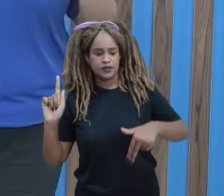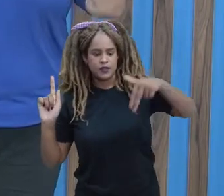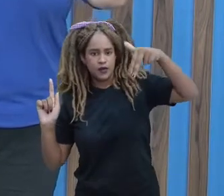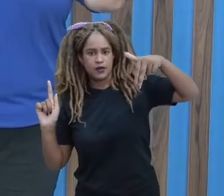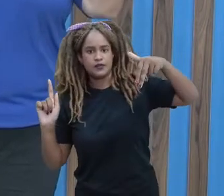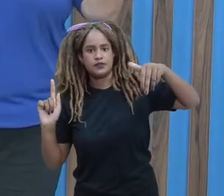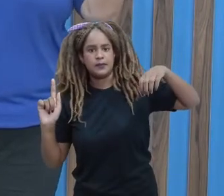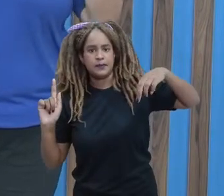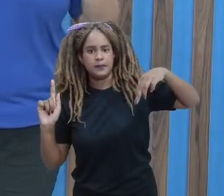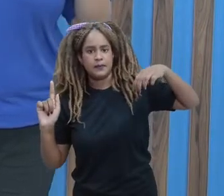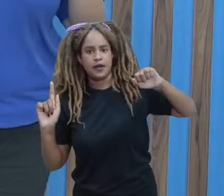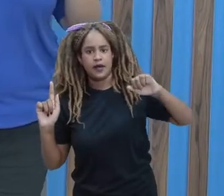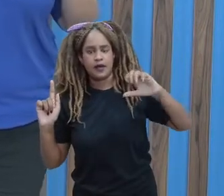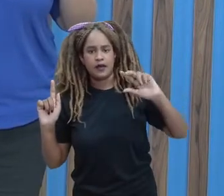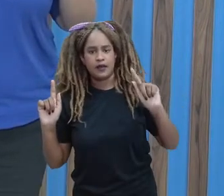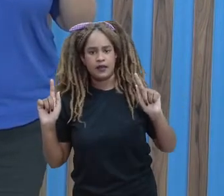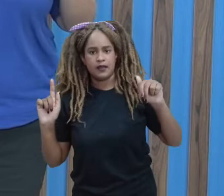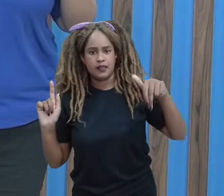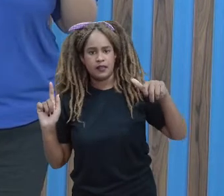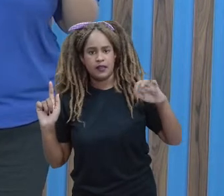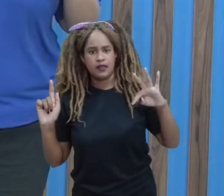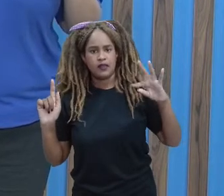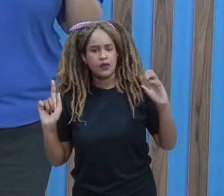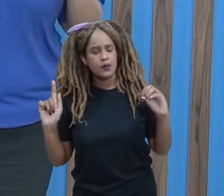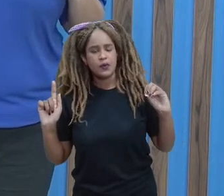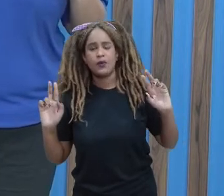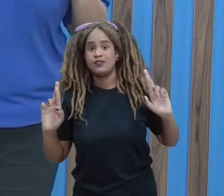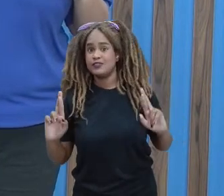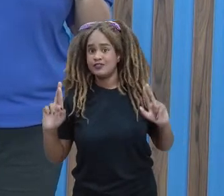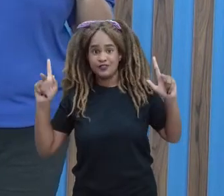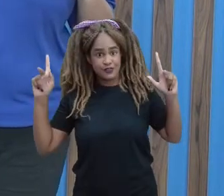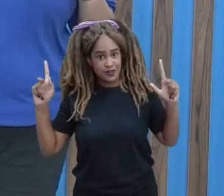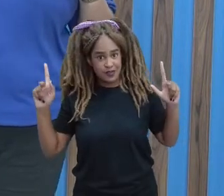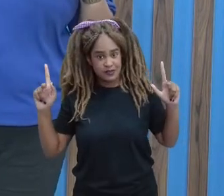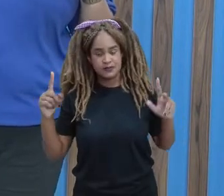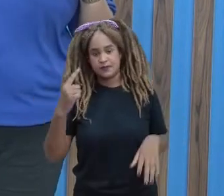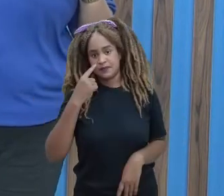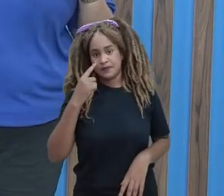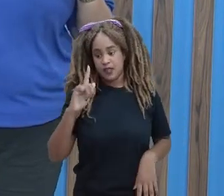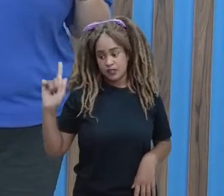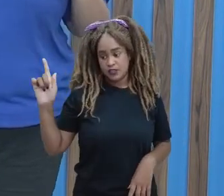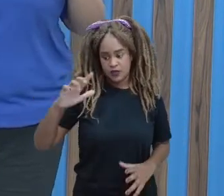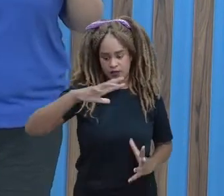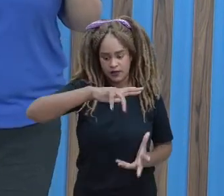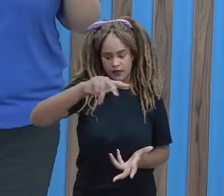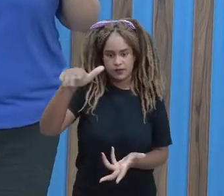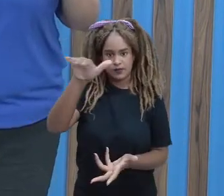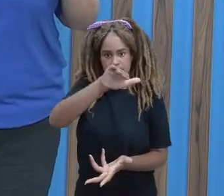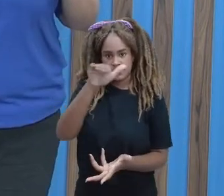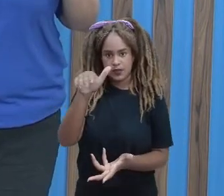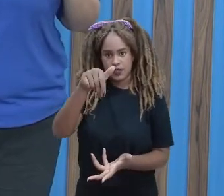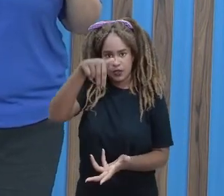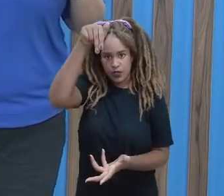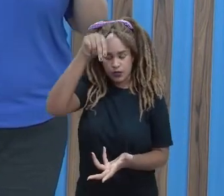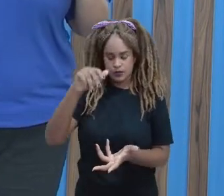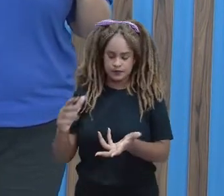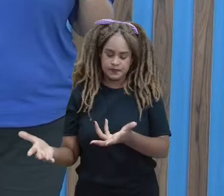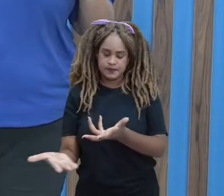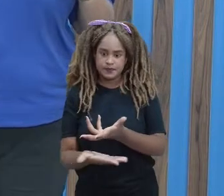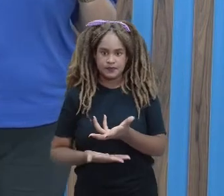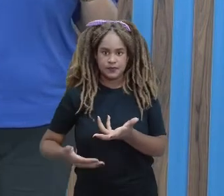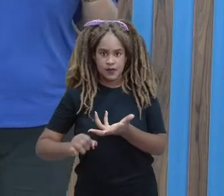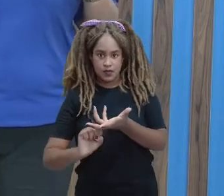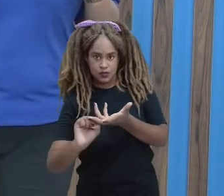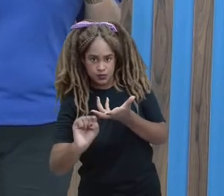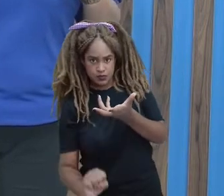viu? Magnético e o geográfico. Olha só, o geográfico a gente sabe, né? O norte em cima, sul embaixo. Mas